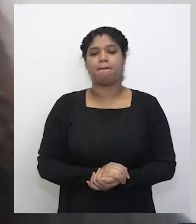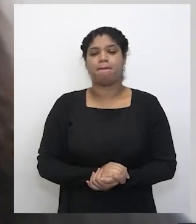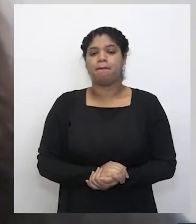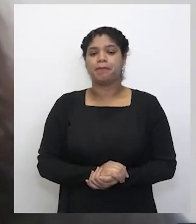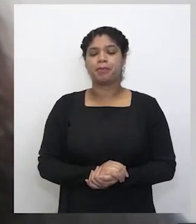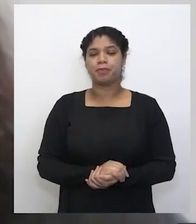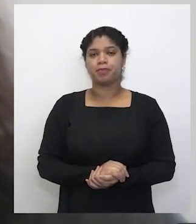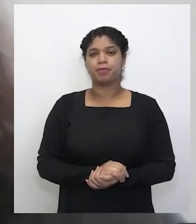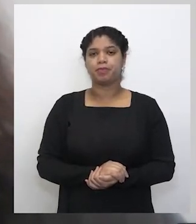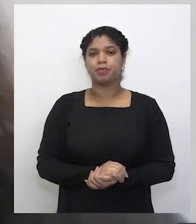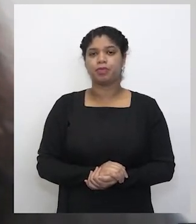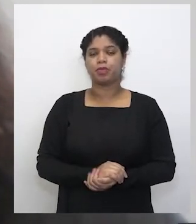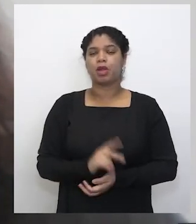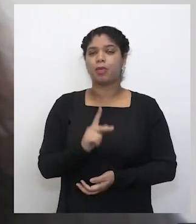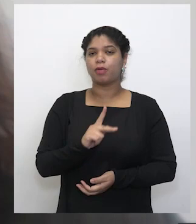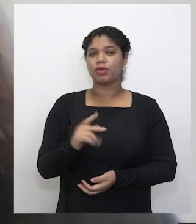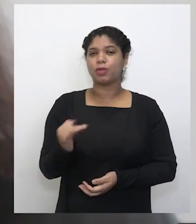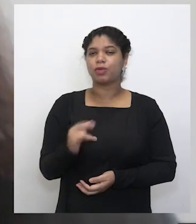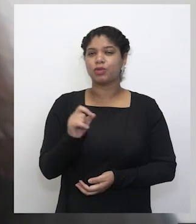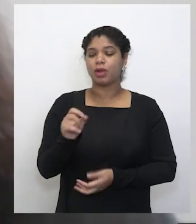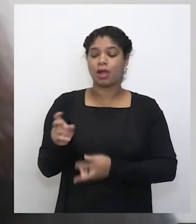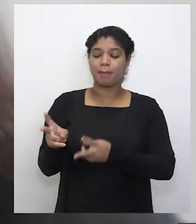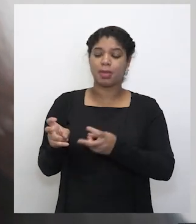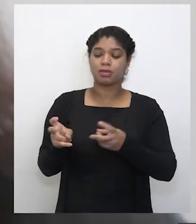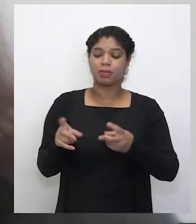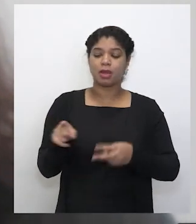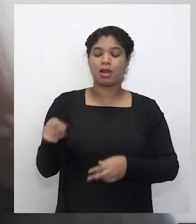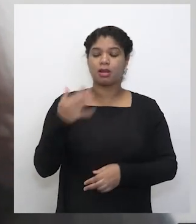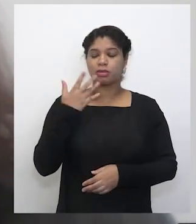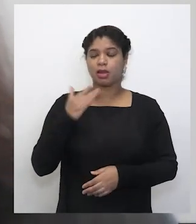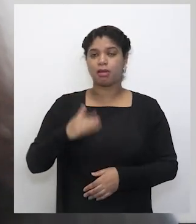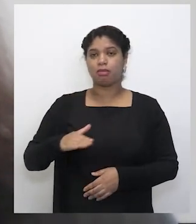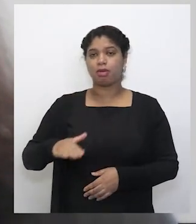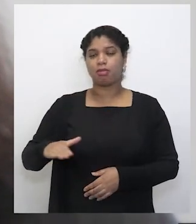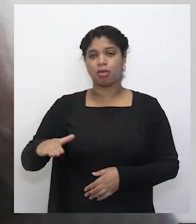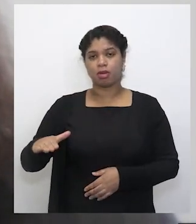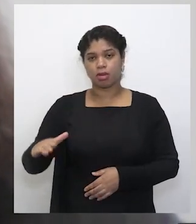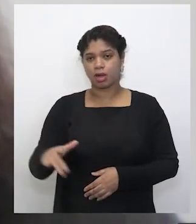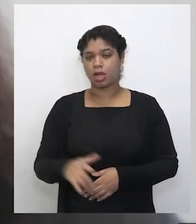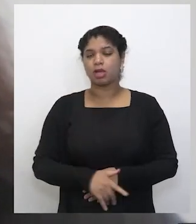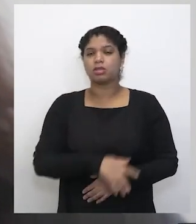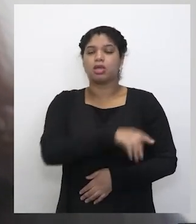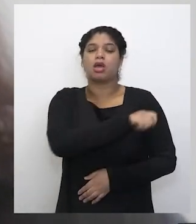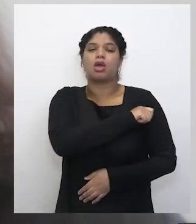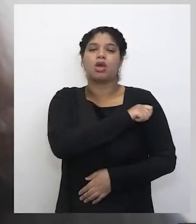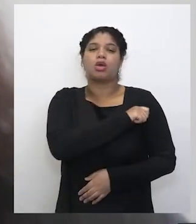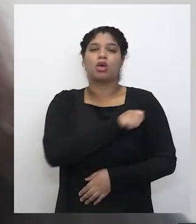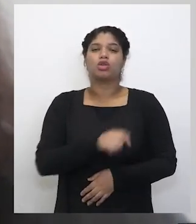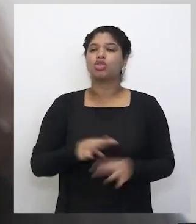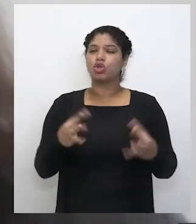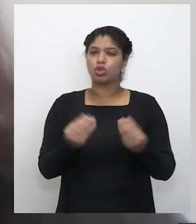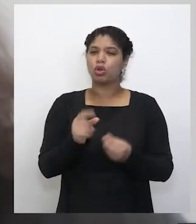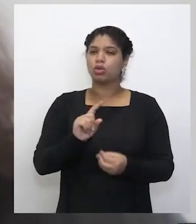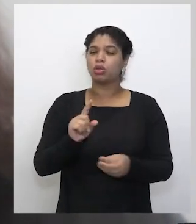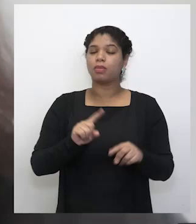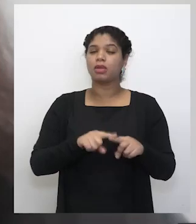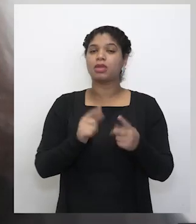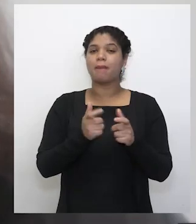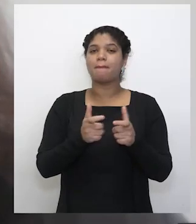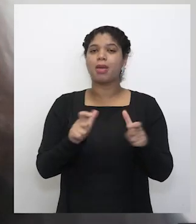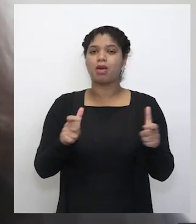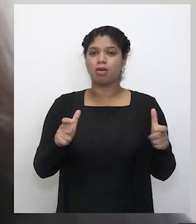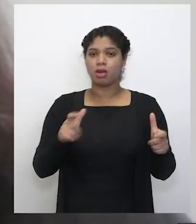perceber, de lembrar que as crianças, normalmente, não todas, mas a maioria já conhece algumas